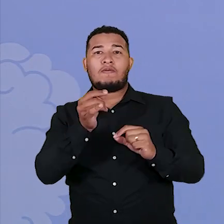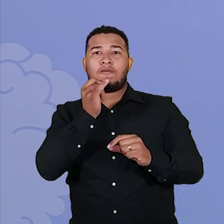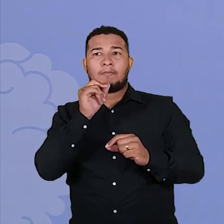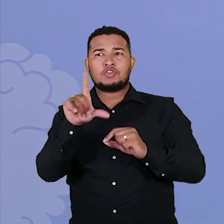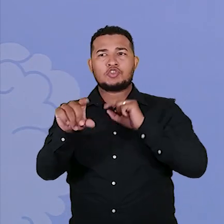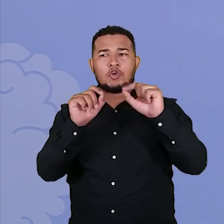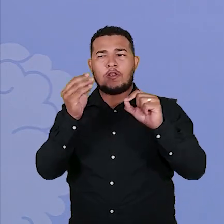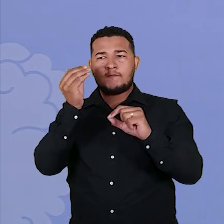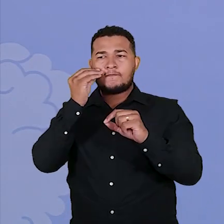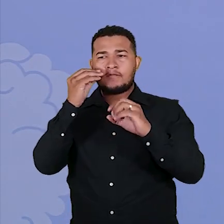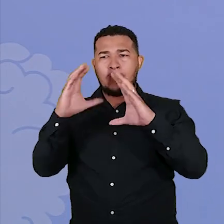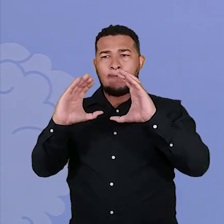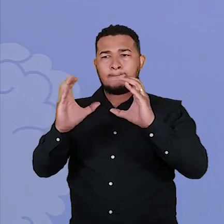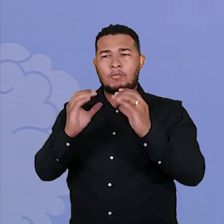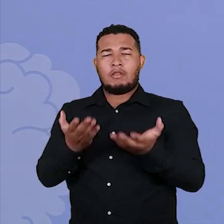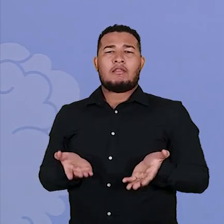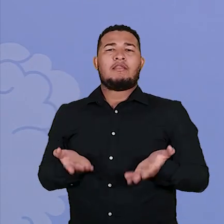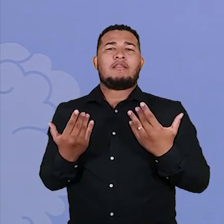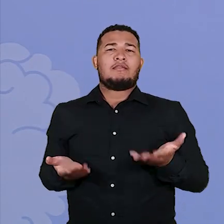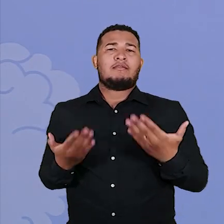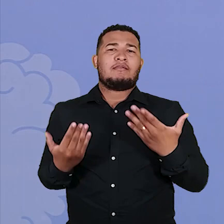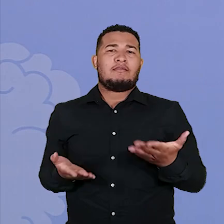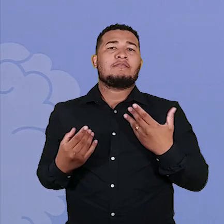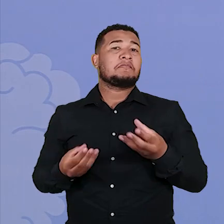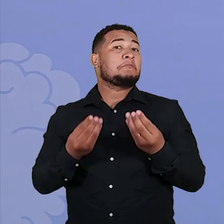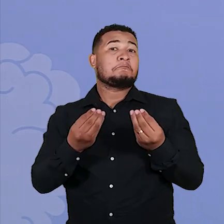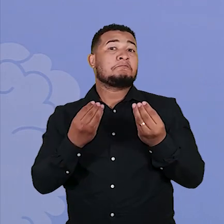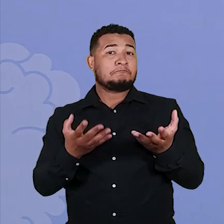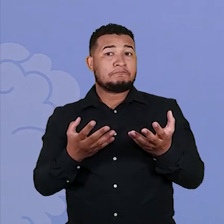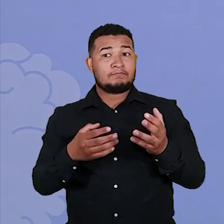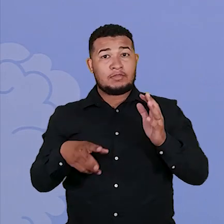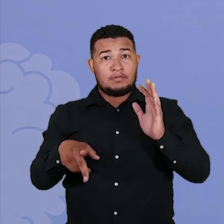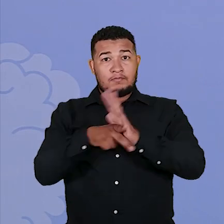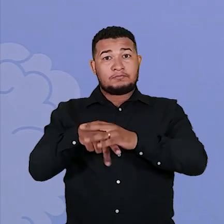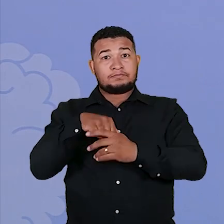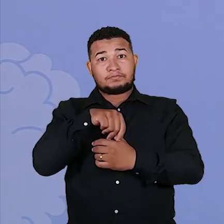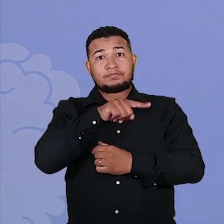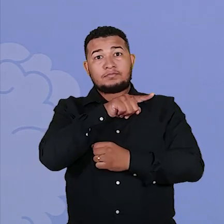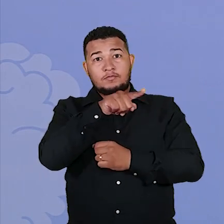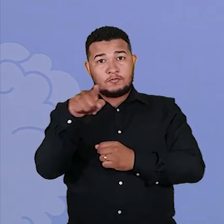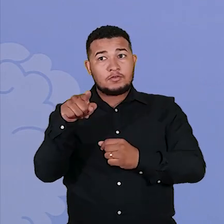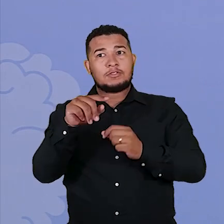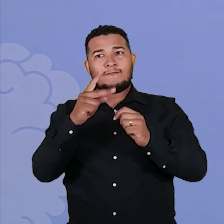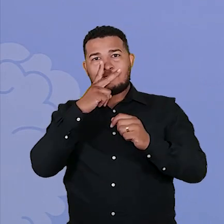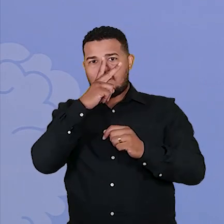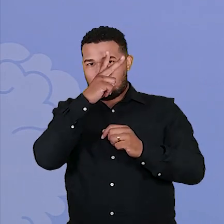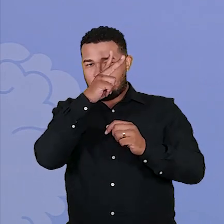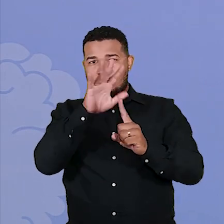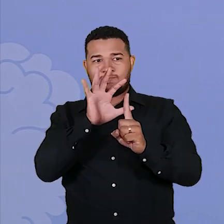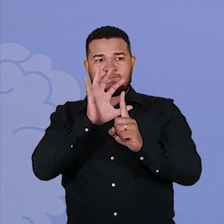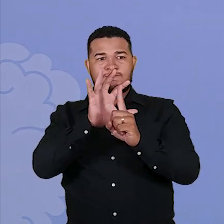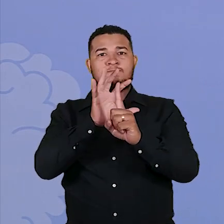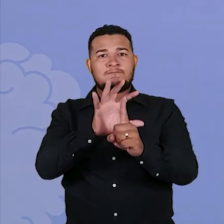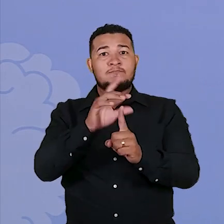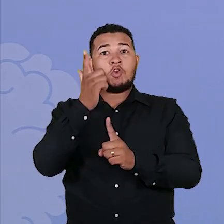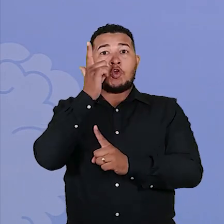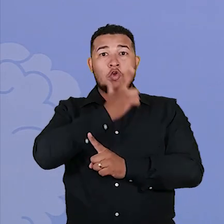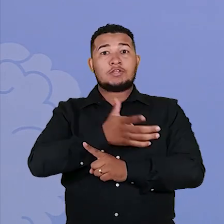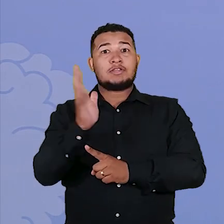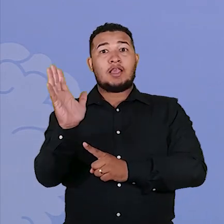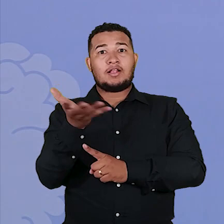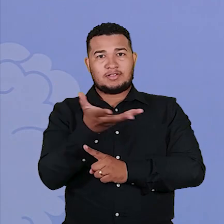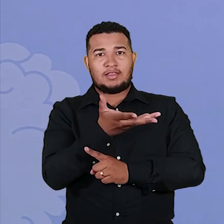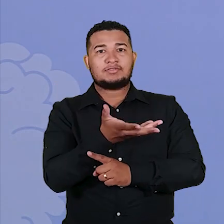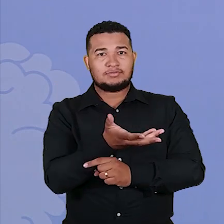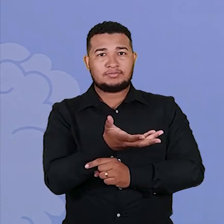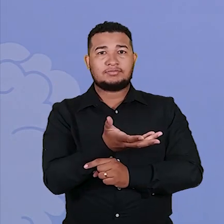a gente quando a gente escolhe a gente vê uma bola mais leve né para que você fazer a força conseguiu